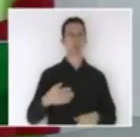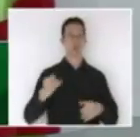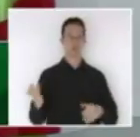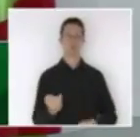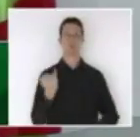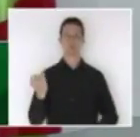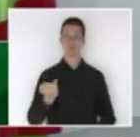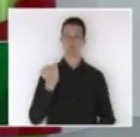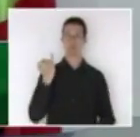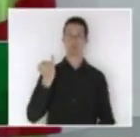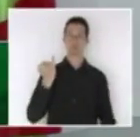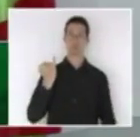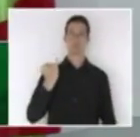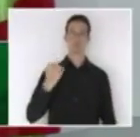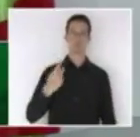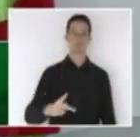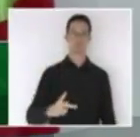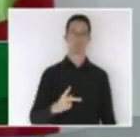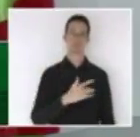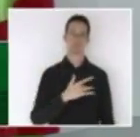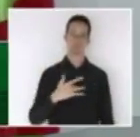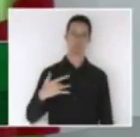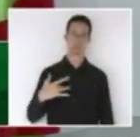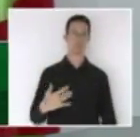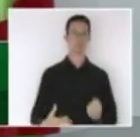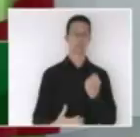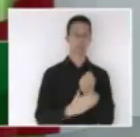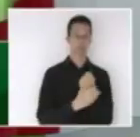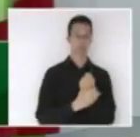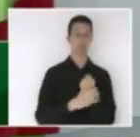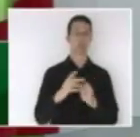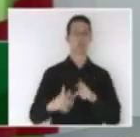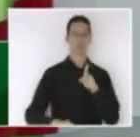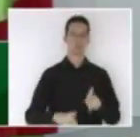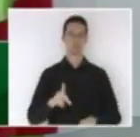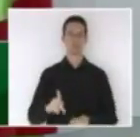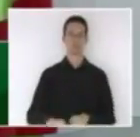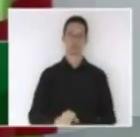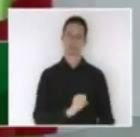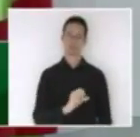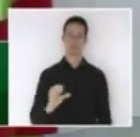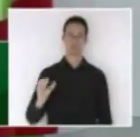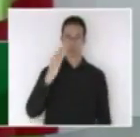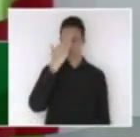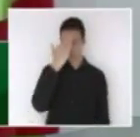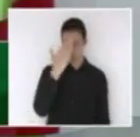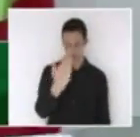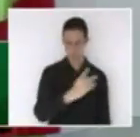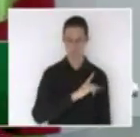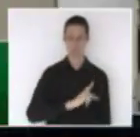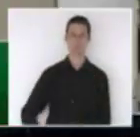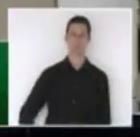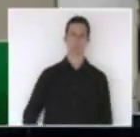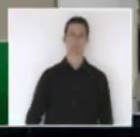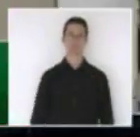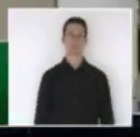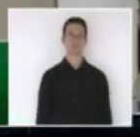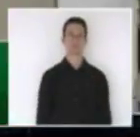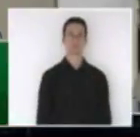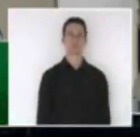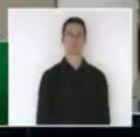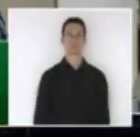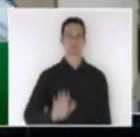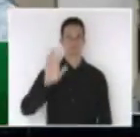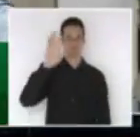importantes para a saúde e a segurança do povo catarinense. Obrigado, senhor presidente. Pela ordem, senhor